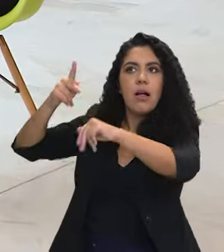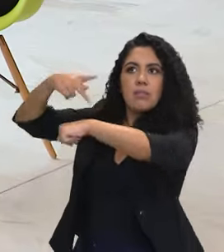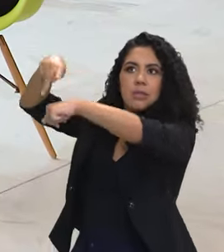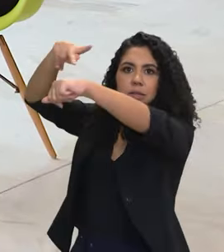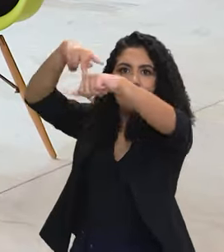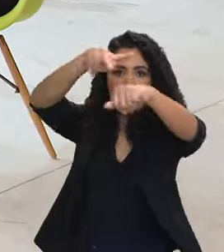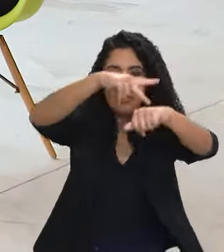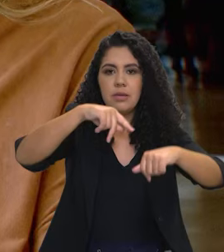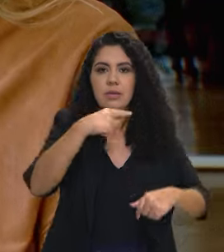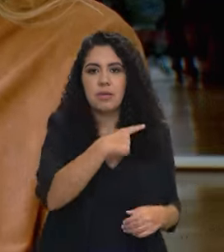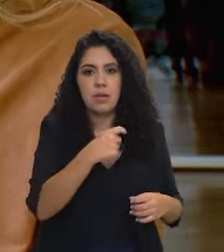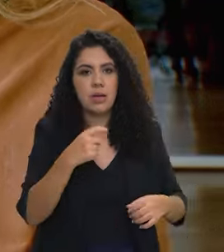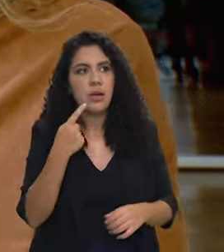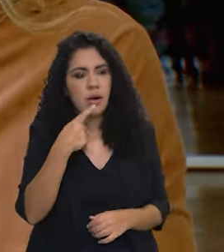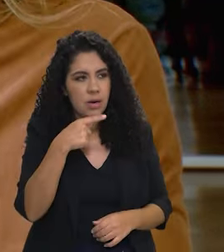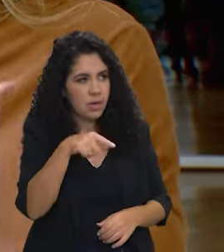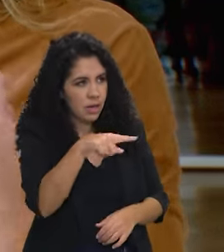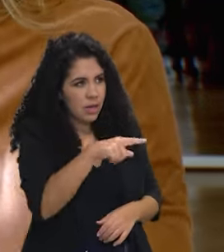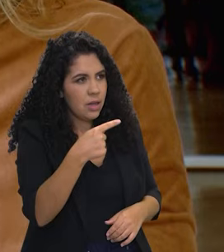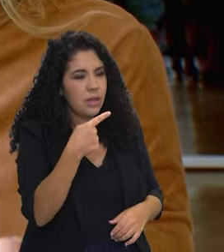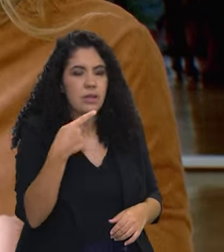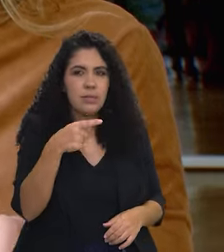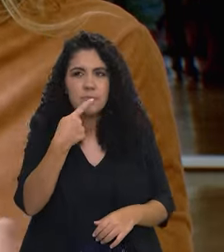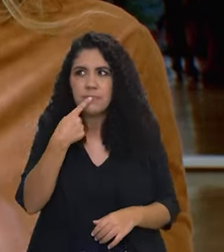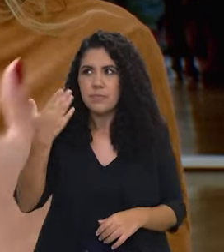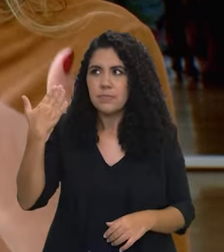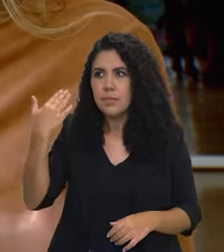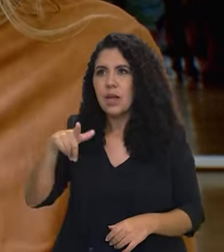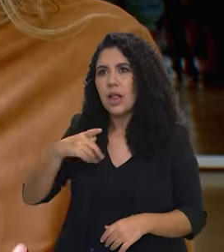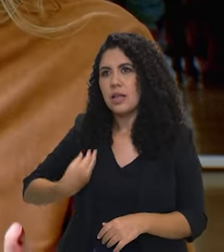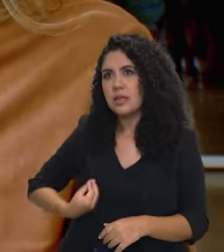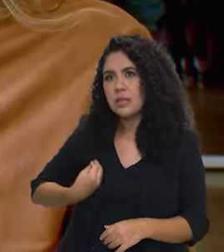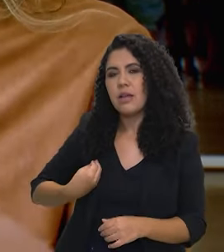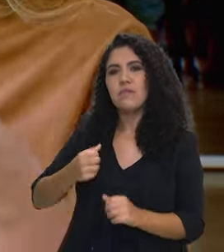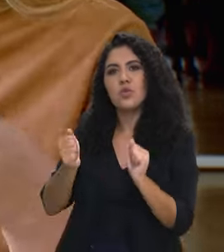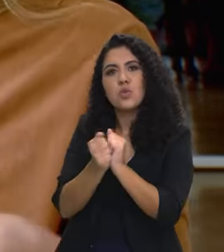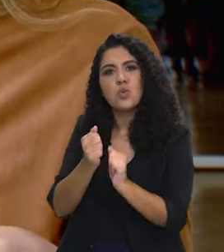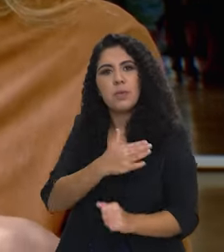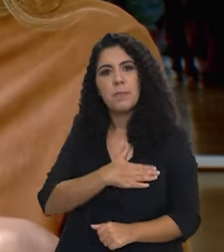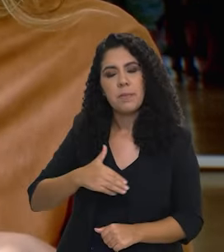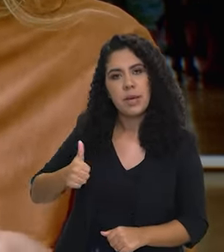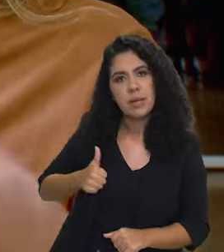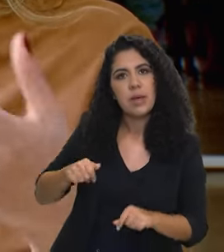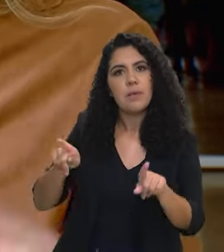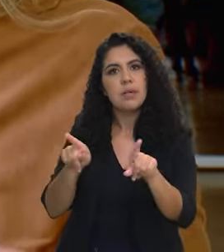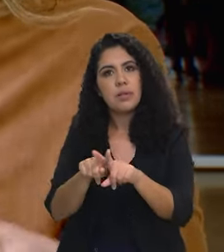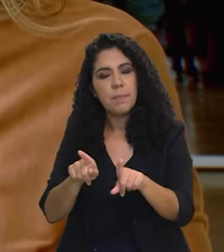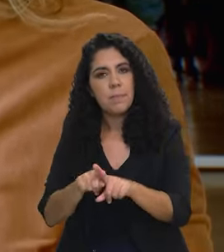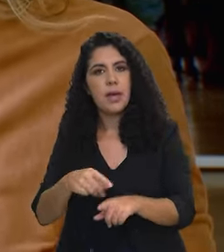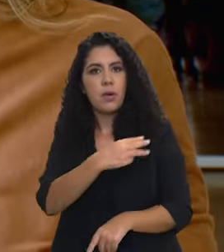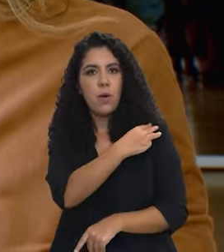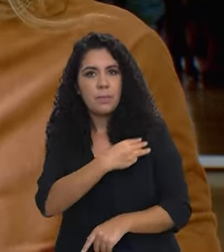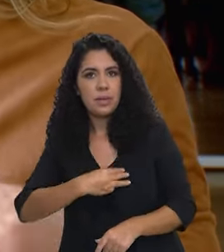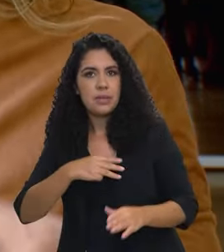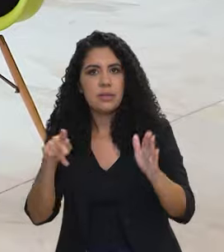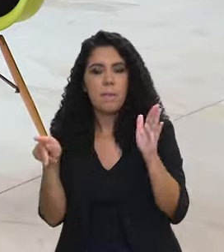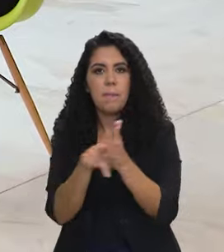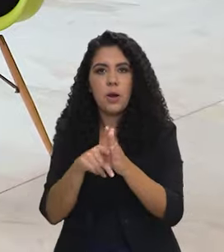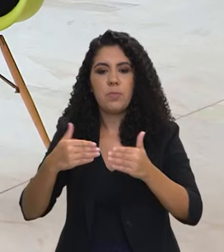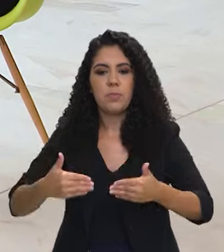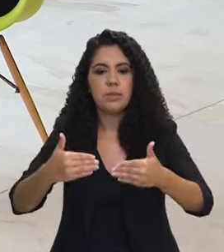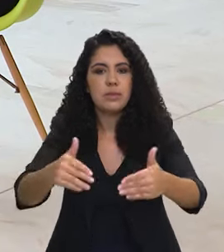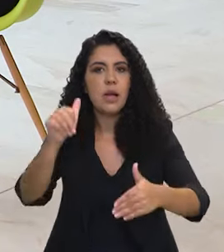Inclusive, recentemente, você esteve na ONU com a ministra das Mulheres, né, com a primeira-dama, no CSW, e debateram, né, esse